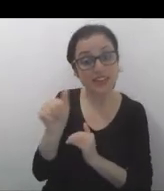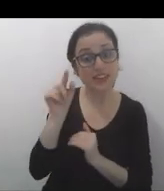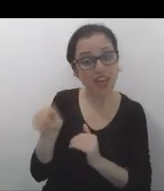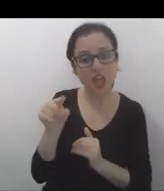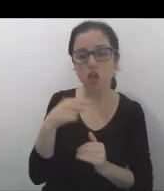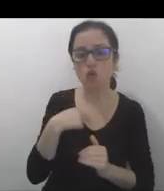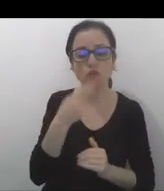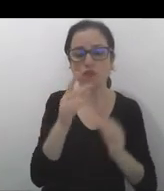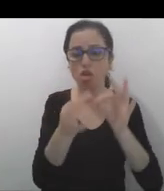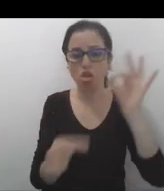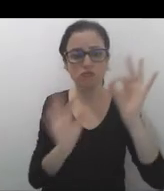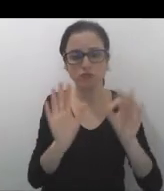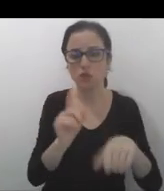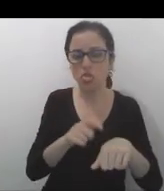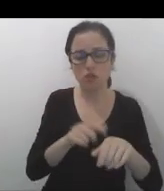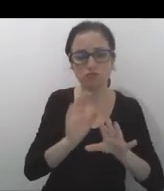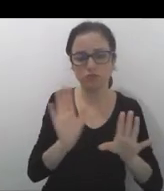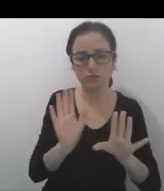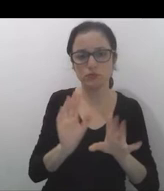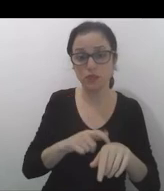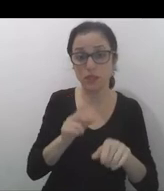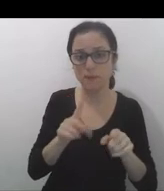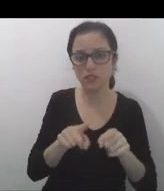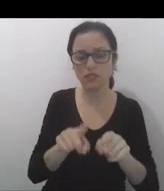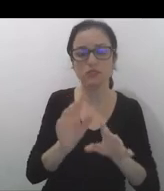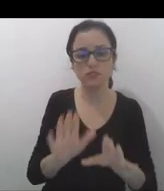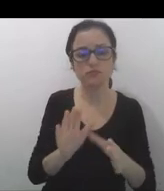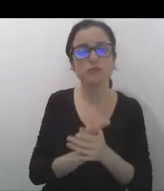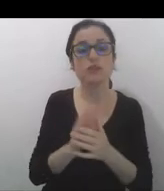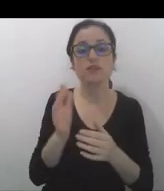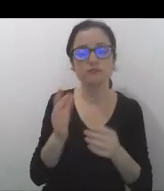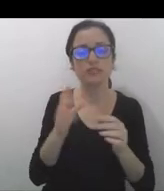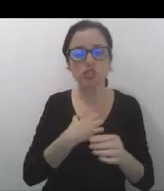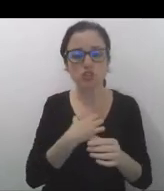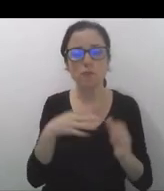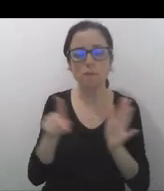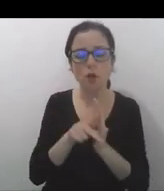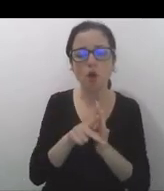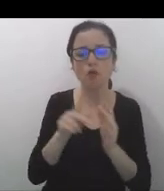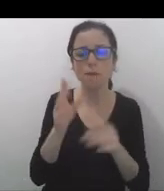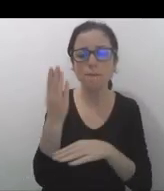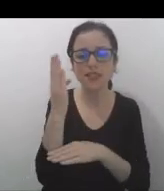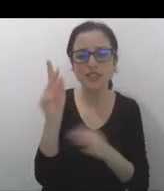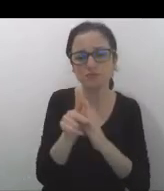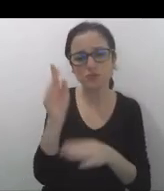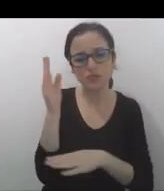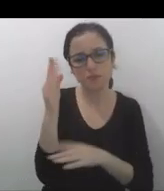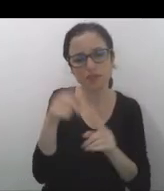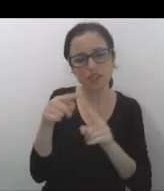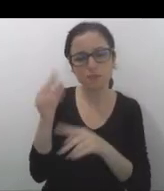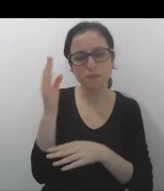a cadeirinha da Lina, eu não vou me deter, né? E, ao mesmo tempo, quer dizer, essa vertente que